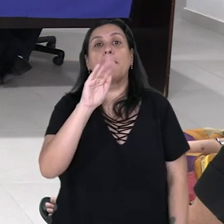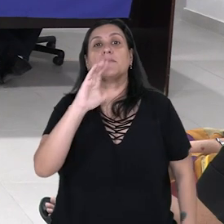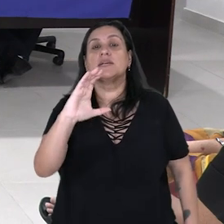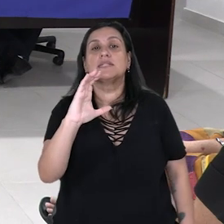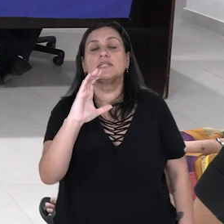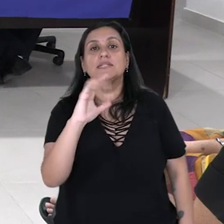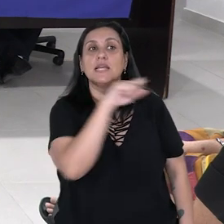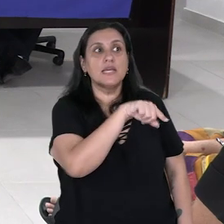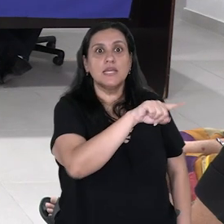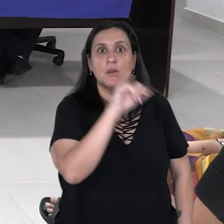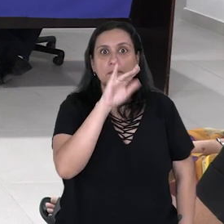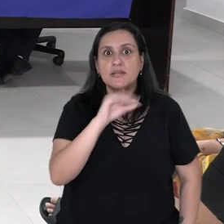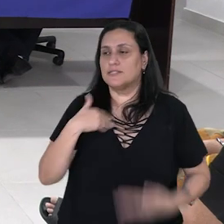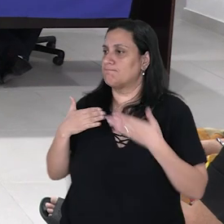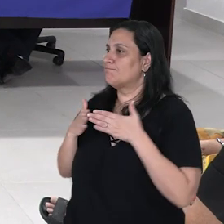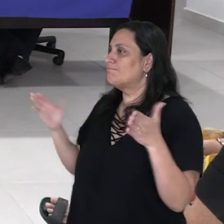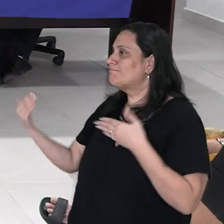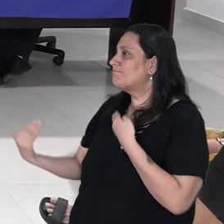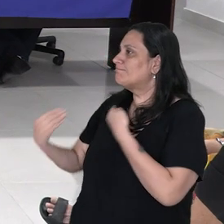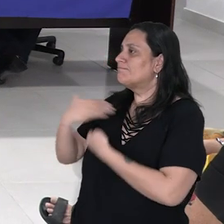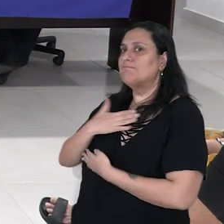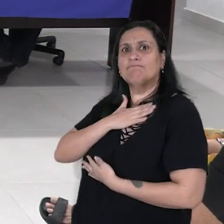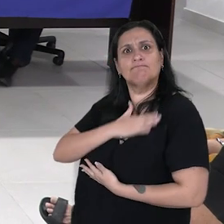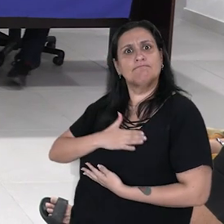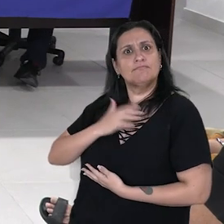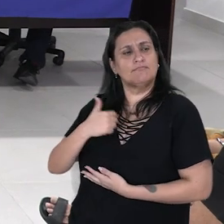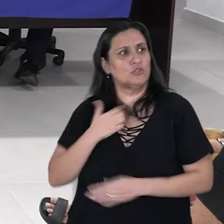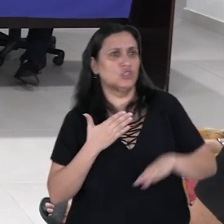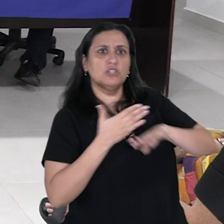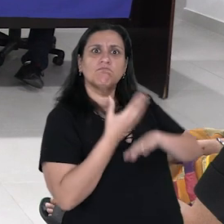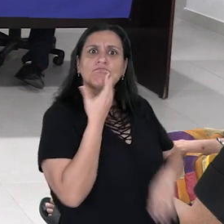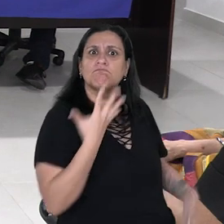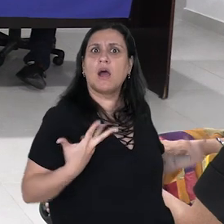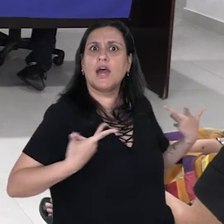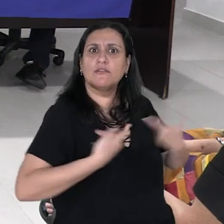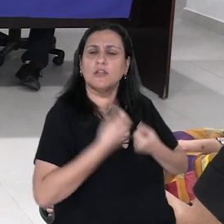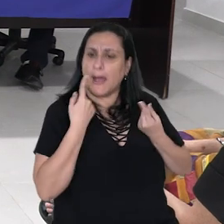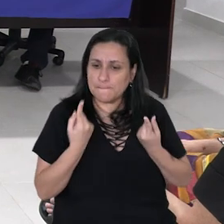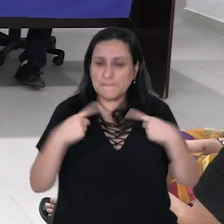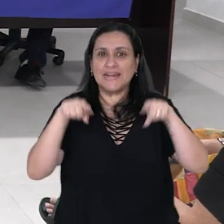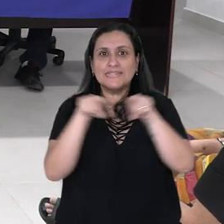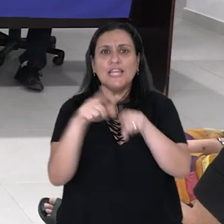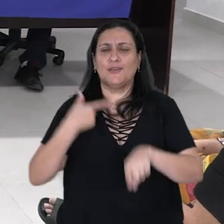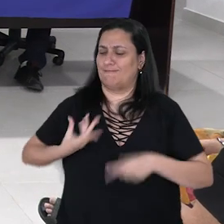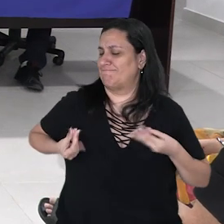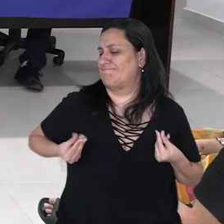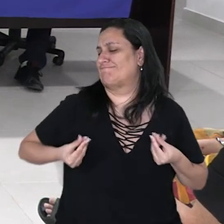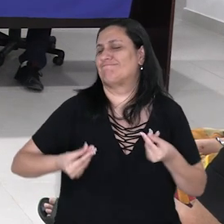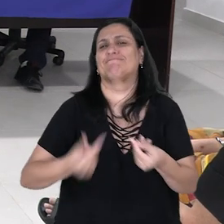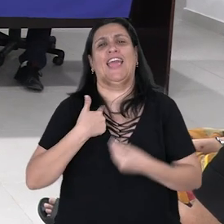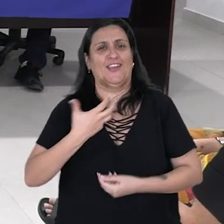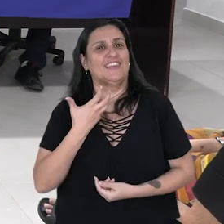não esperava ser tão bem recebida lá, para começar a propor essa parceria, que eu espero que seja longa,